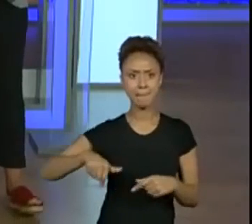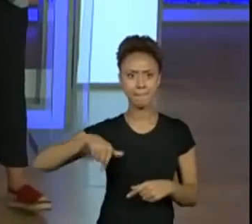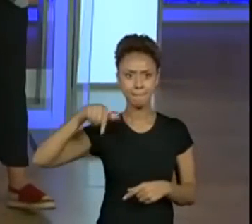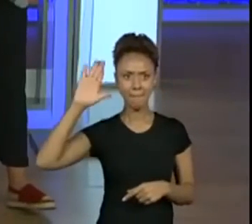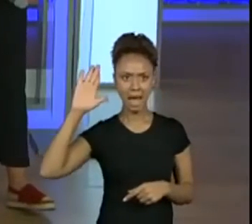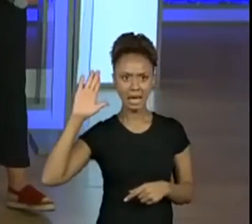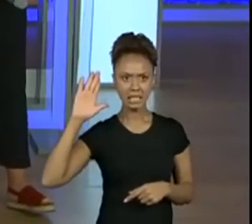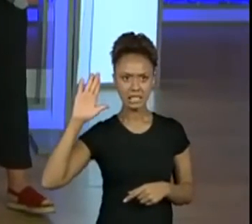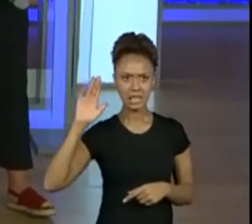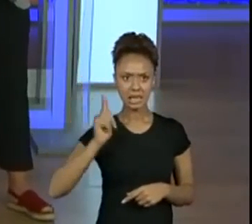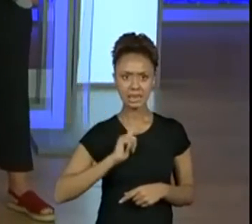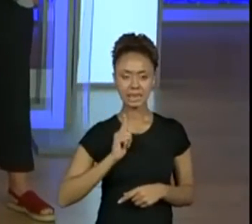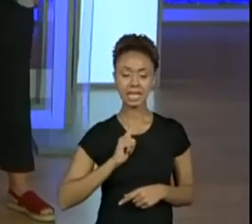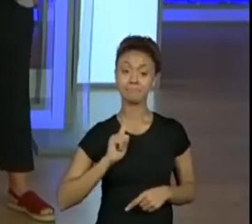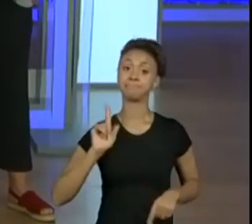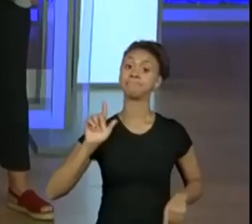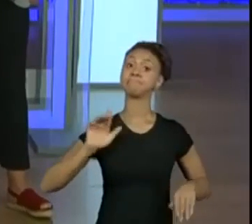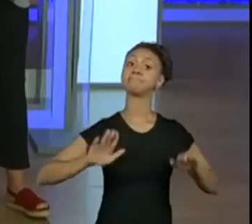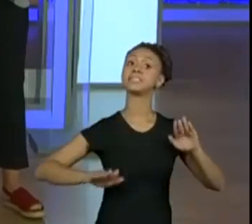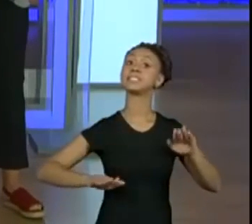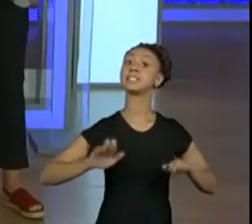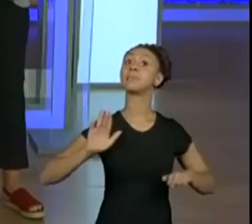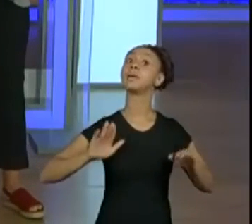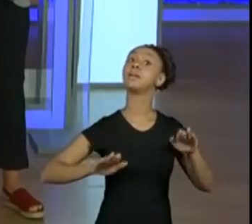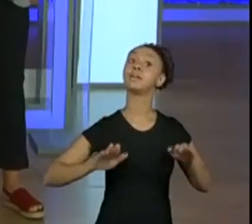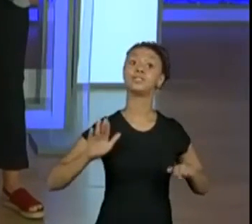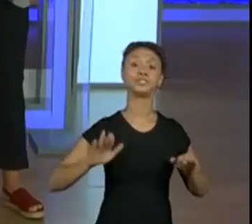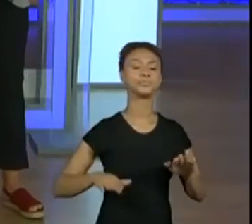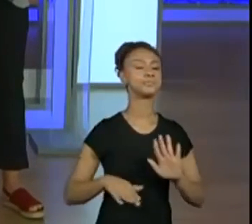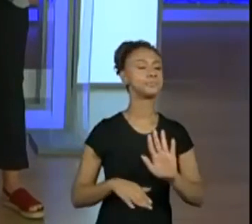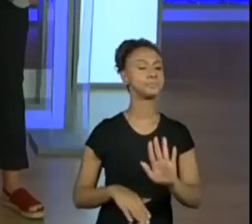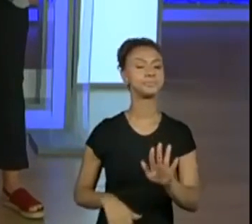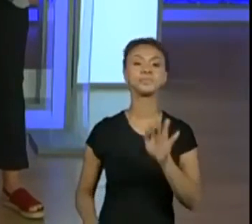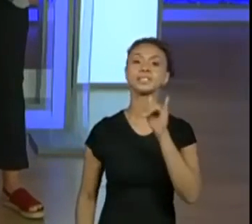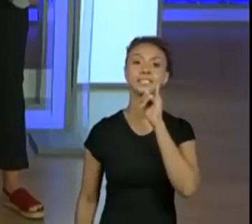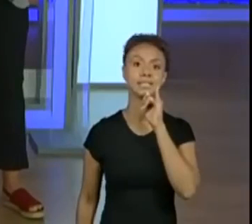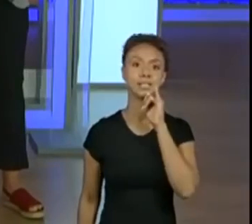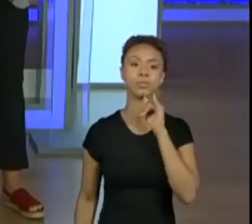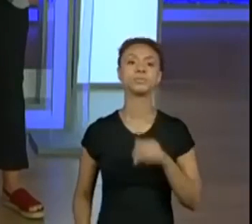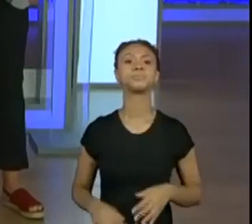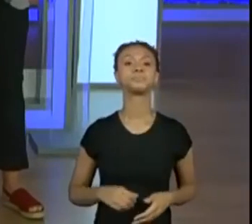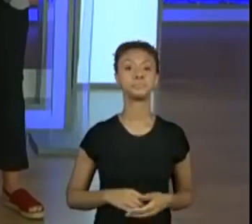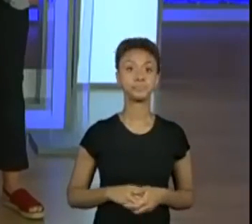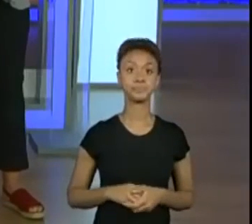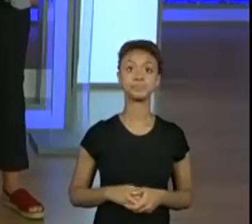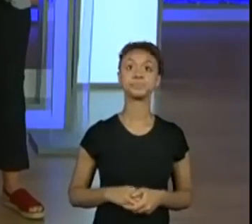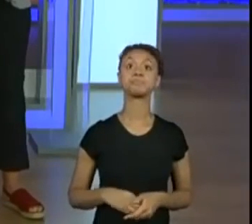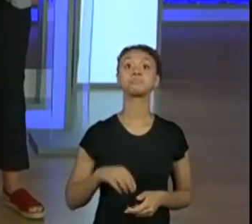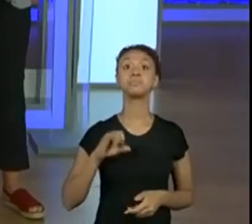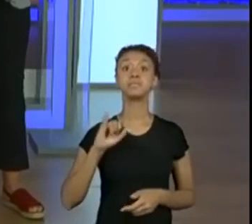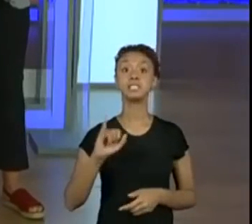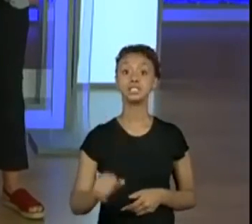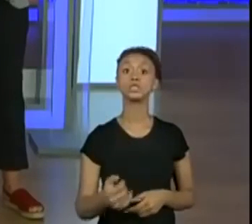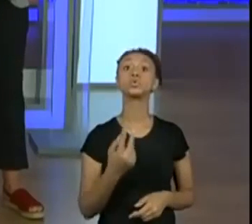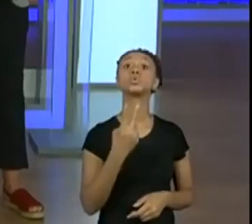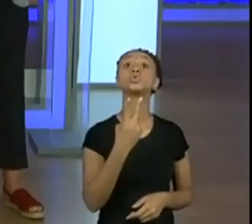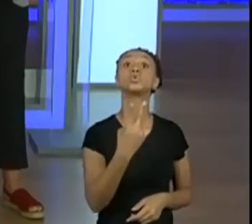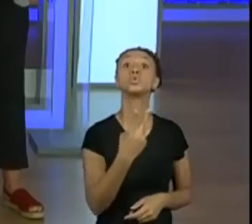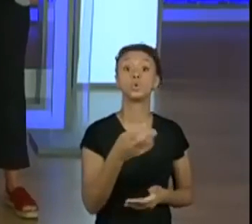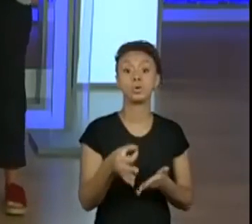Depende do valor da moeda que ele quer trocar com você, não é mesmo? Por exemplo, se ele trocasse por essas duas moedas